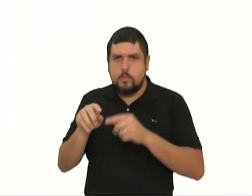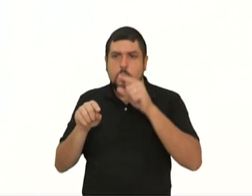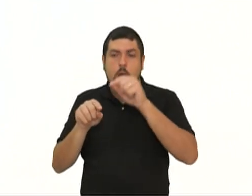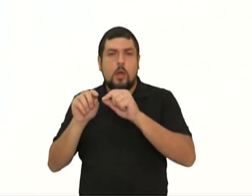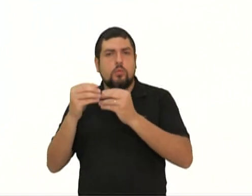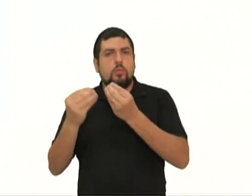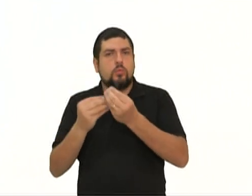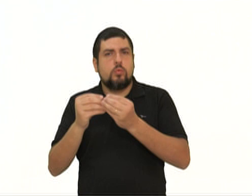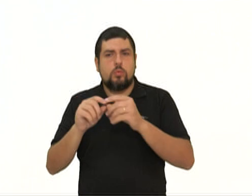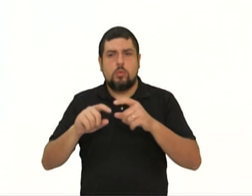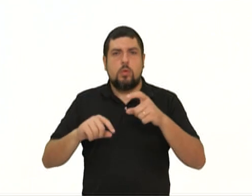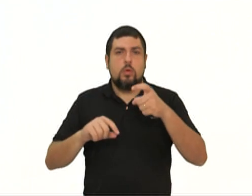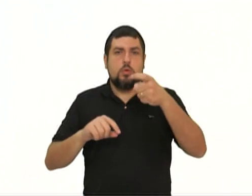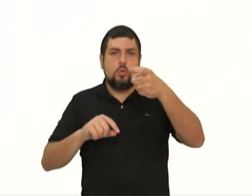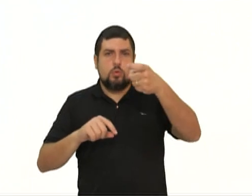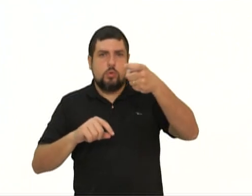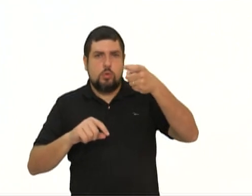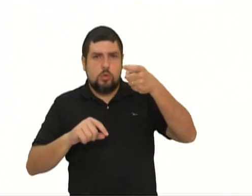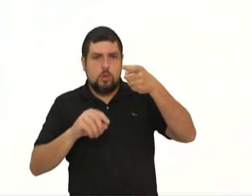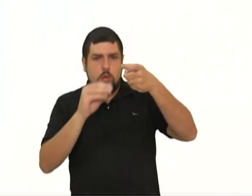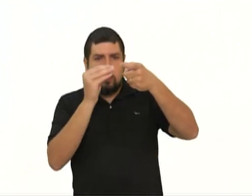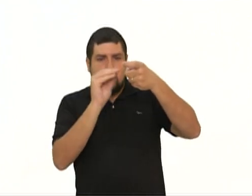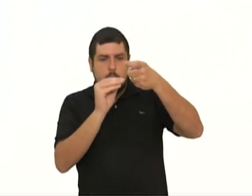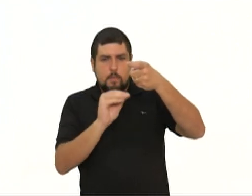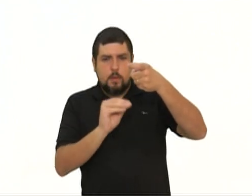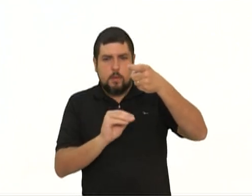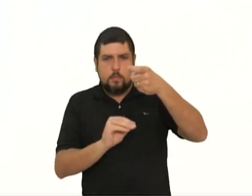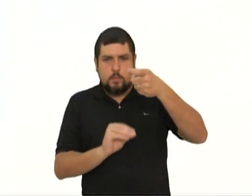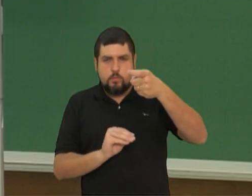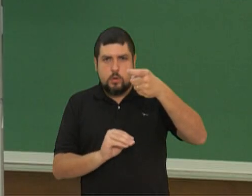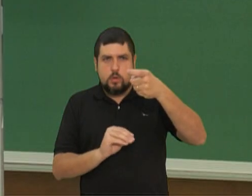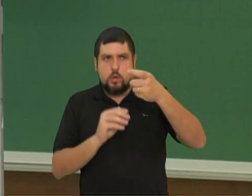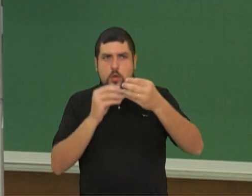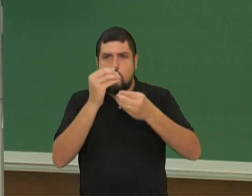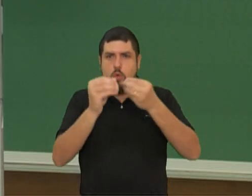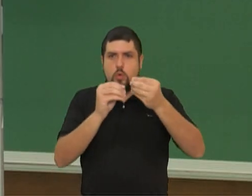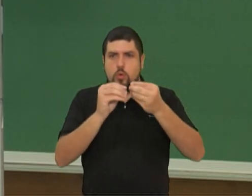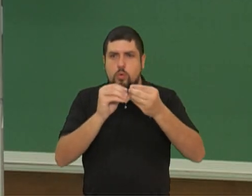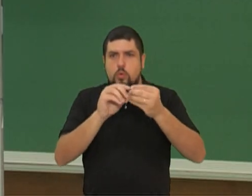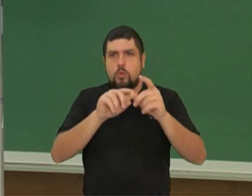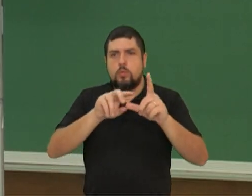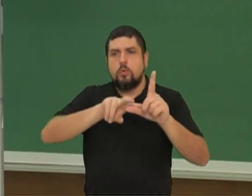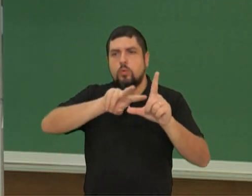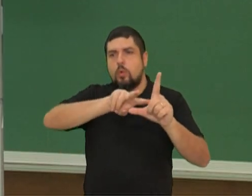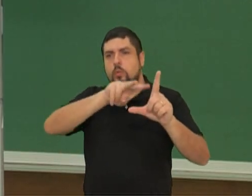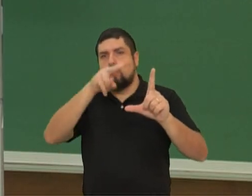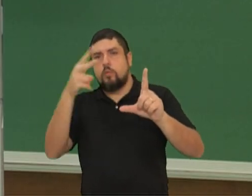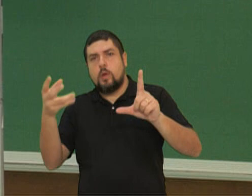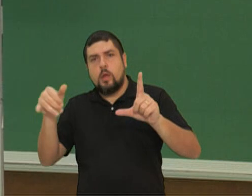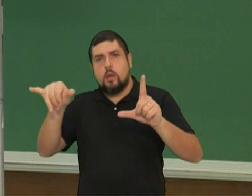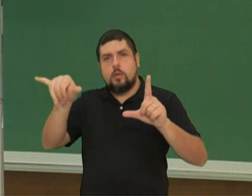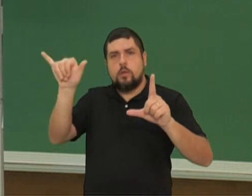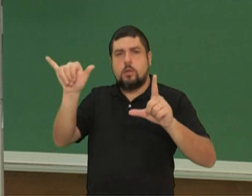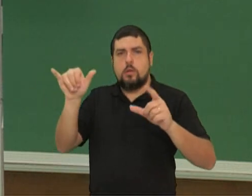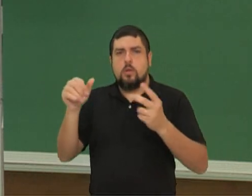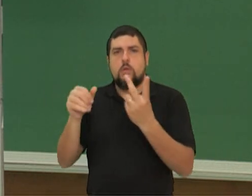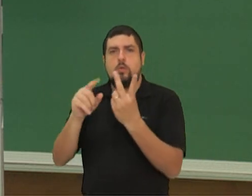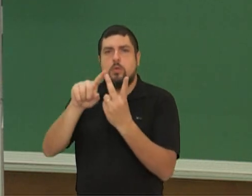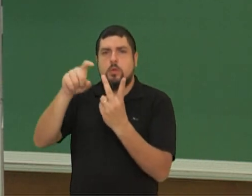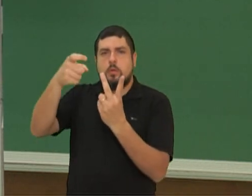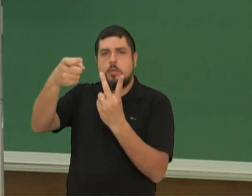de x para aí sim responder os valores de imagem através da função 2 elevado a